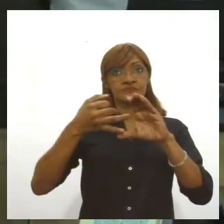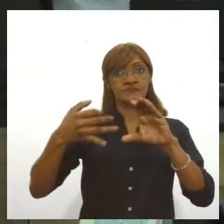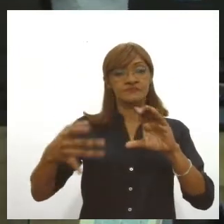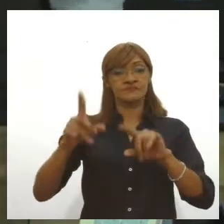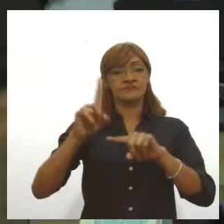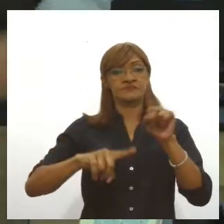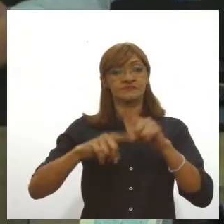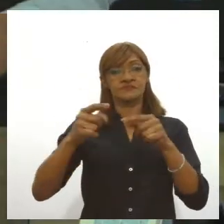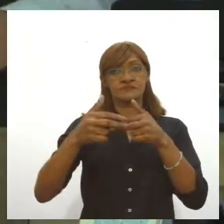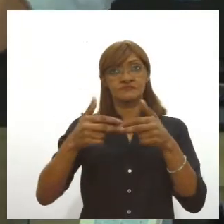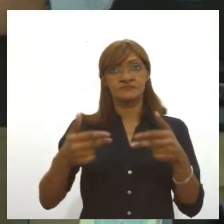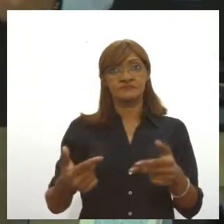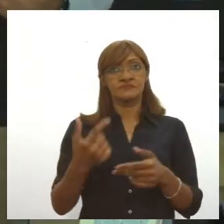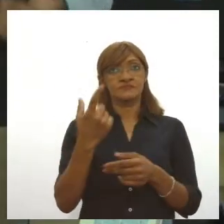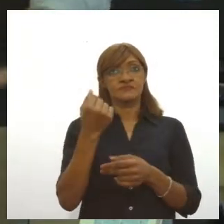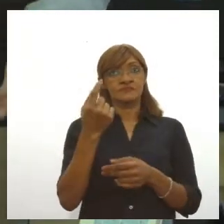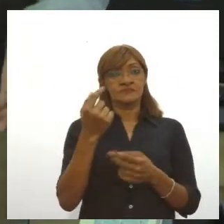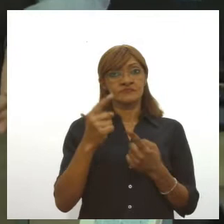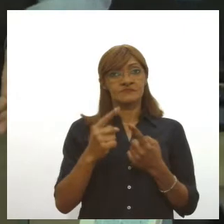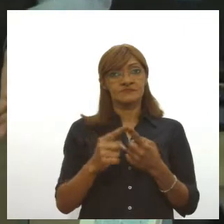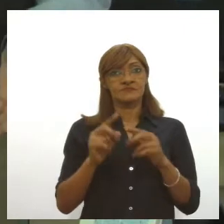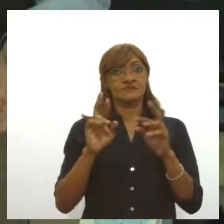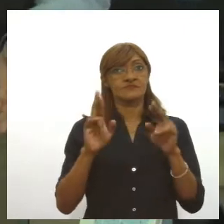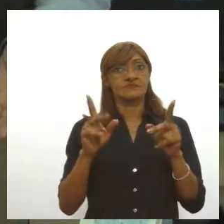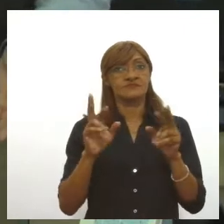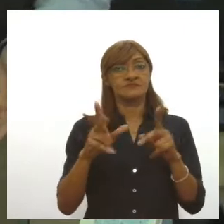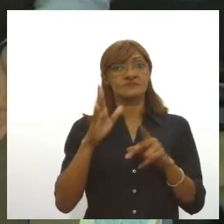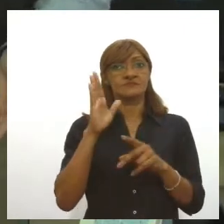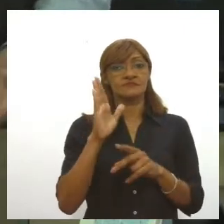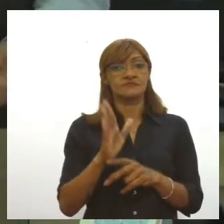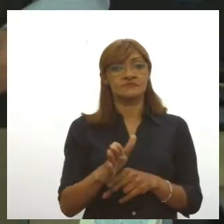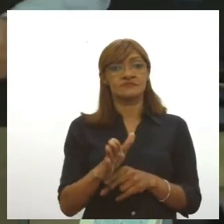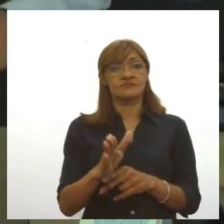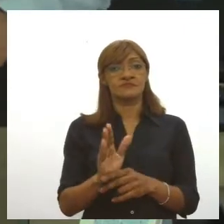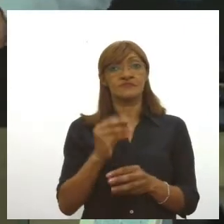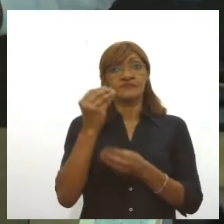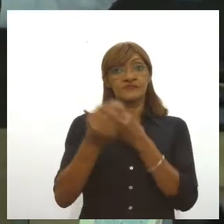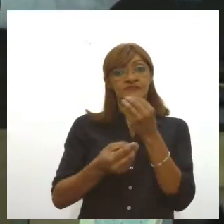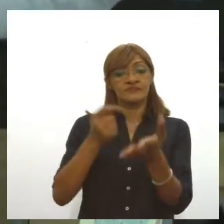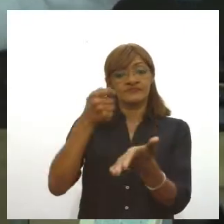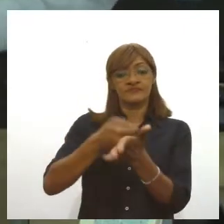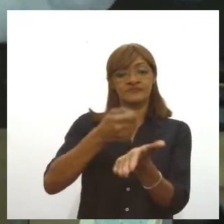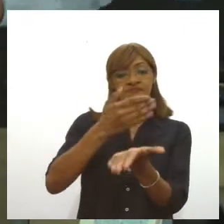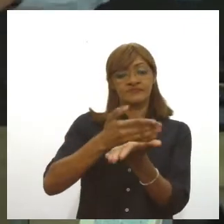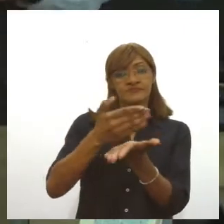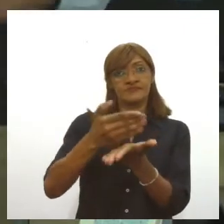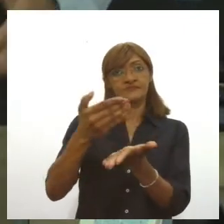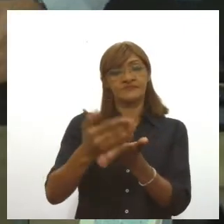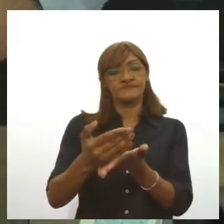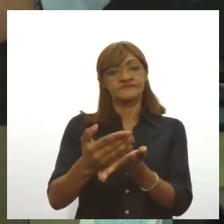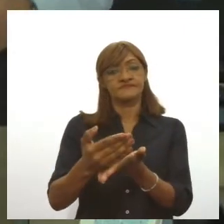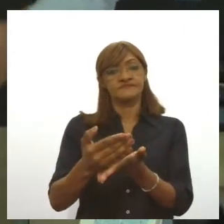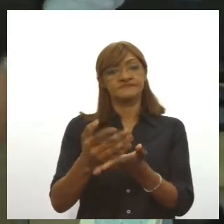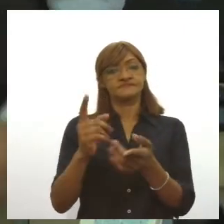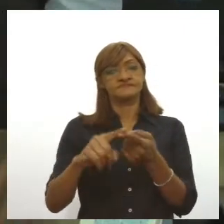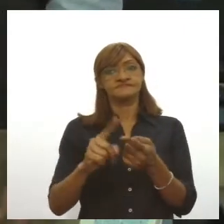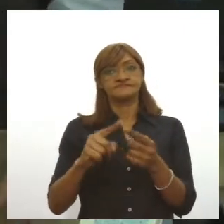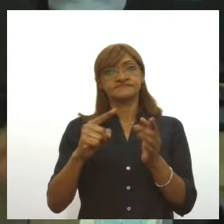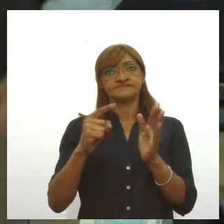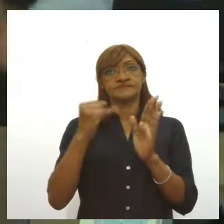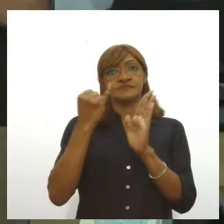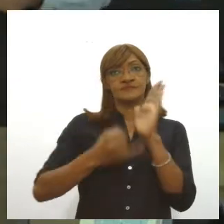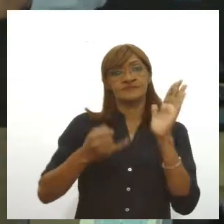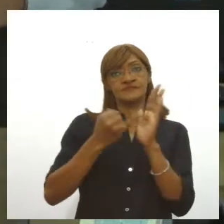preço, eventual diferenciação de preço a partir da forma de pagamento, assim como a incidência de juros ou outras